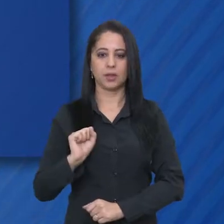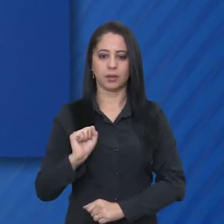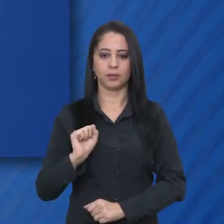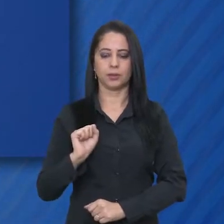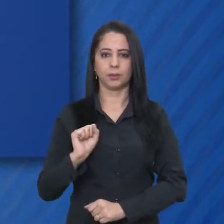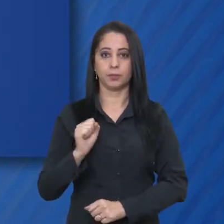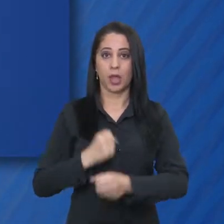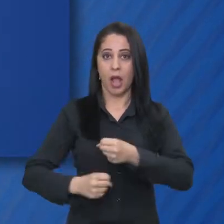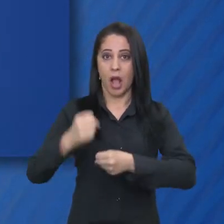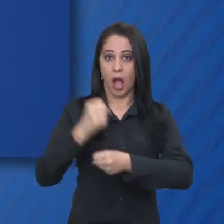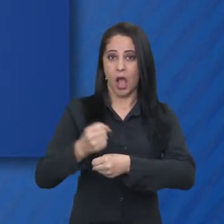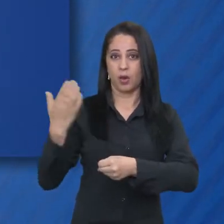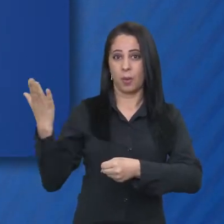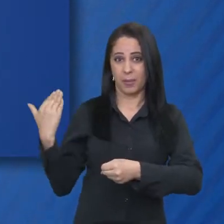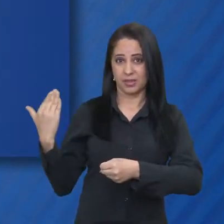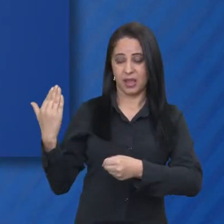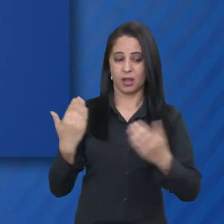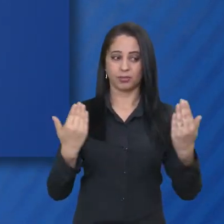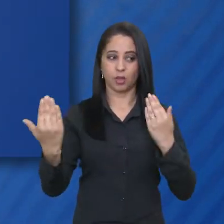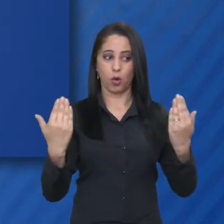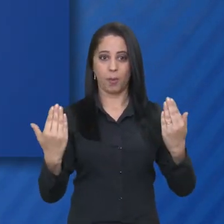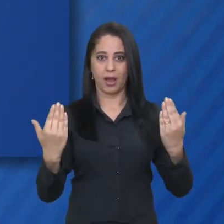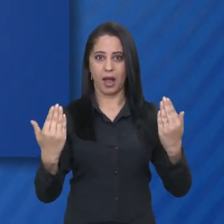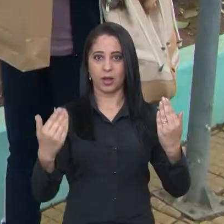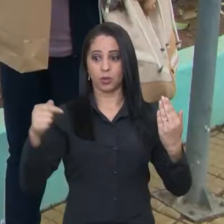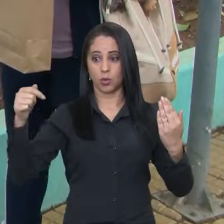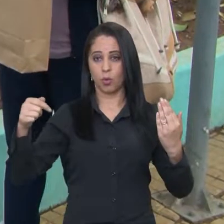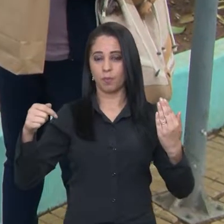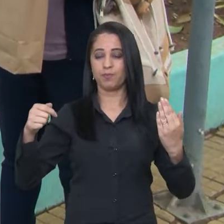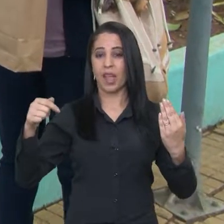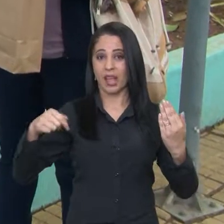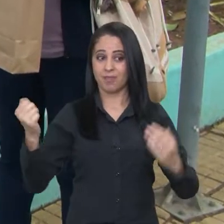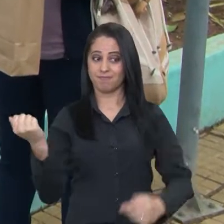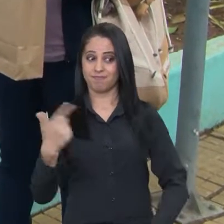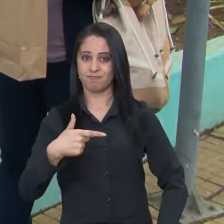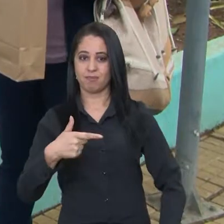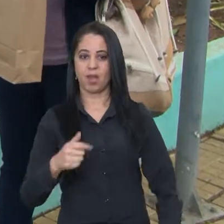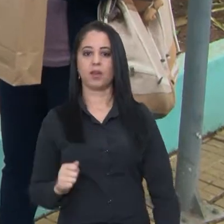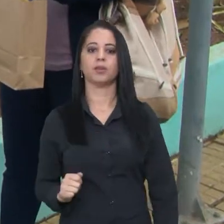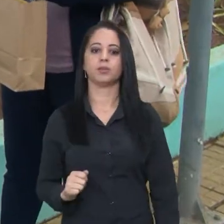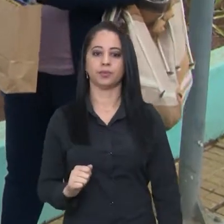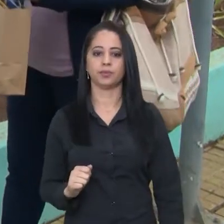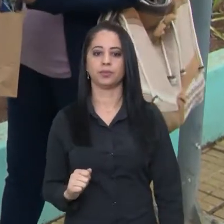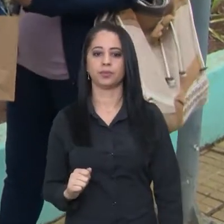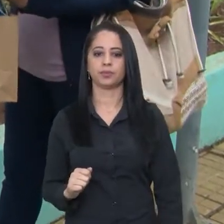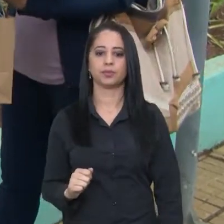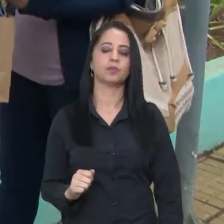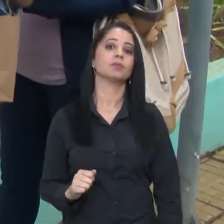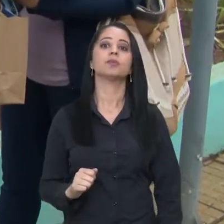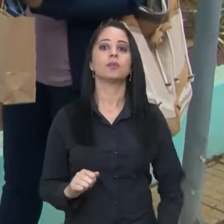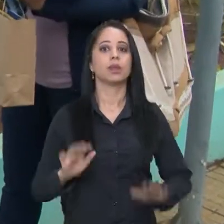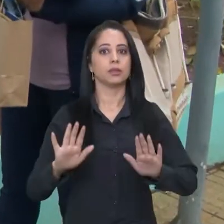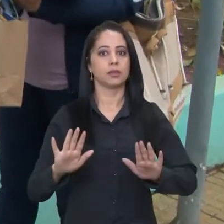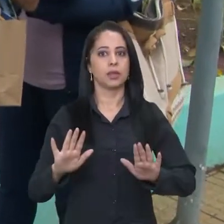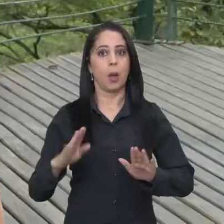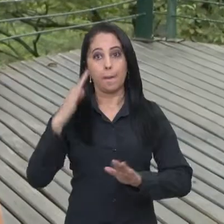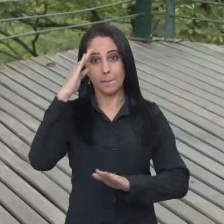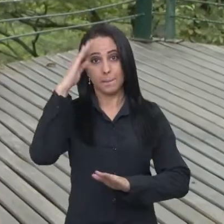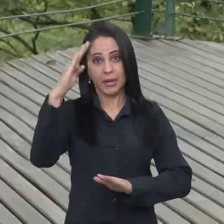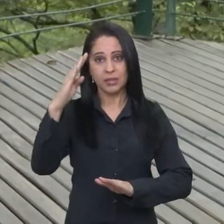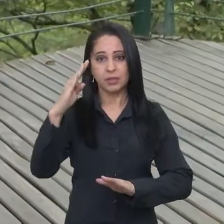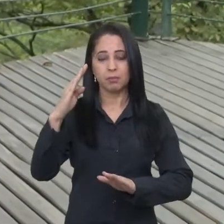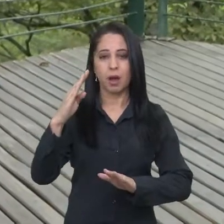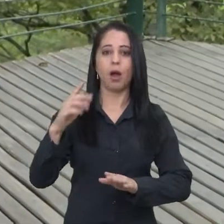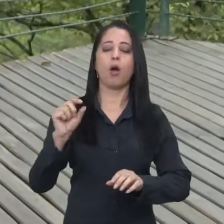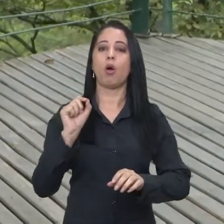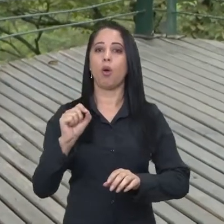47,7% em comparação ao mesmo período de 2021. O mercado aquecido tem sido positivo também para o setor em São José, que tem